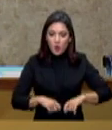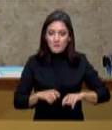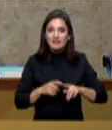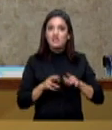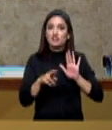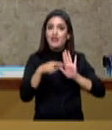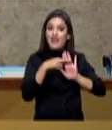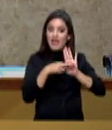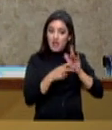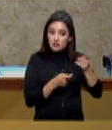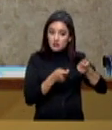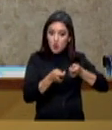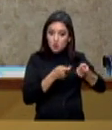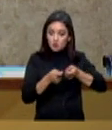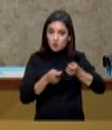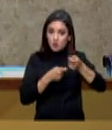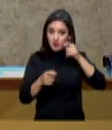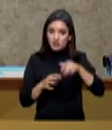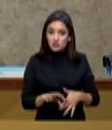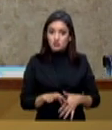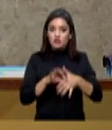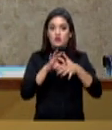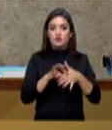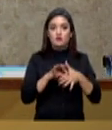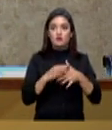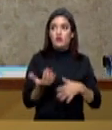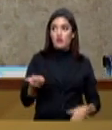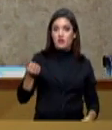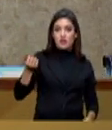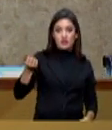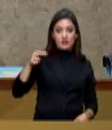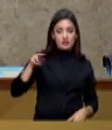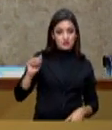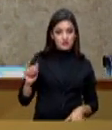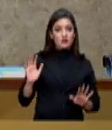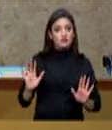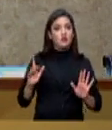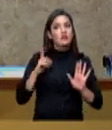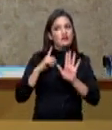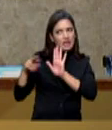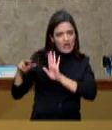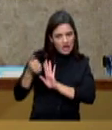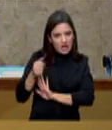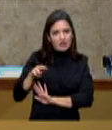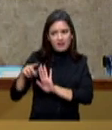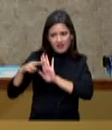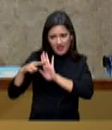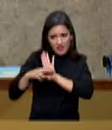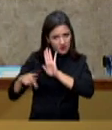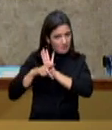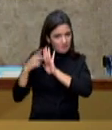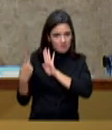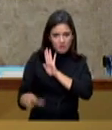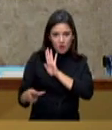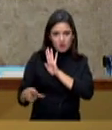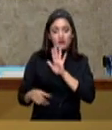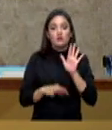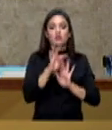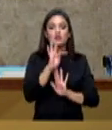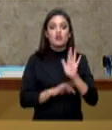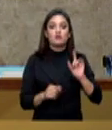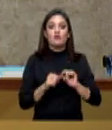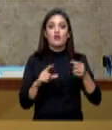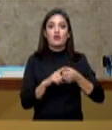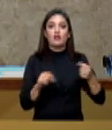titularidade das entidades reguladoras nacionais Elas têm a regulação delas redação